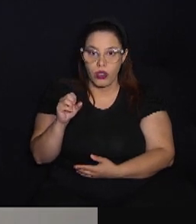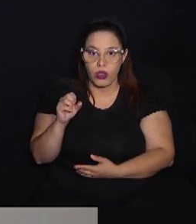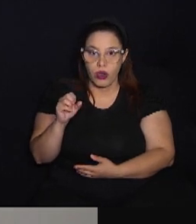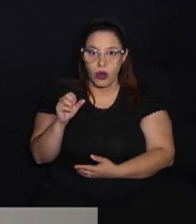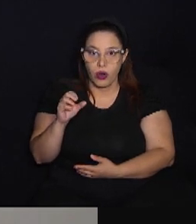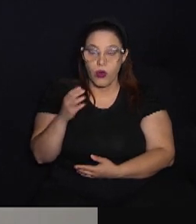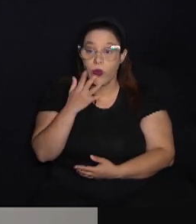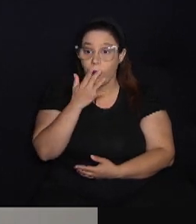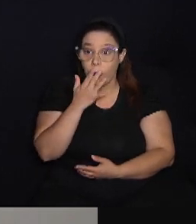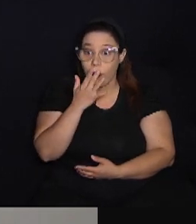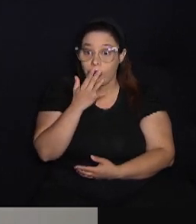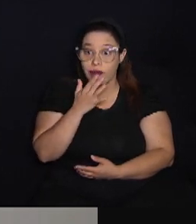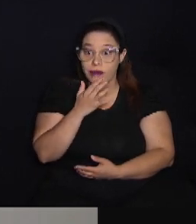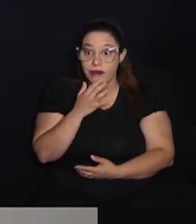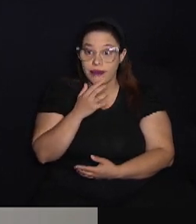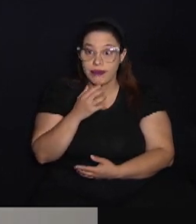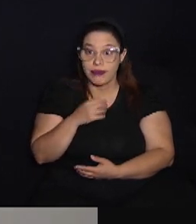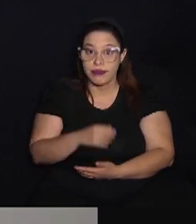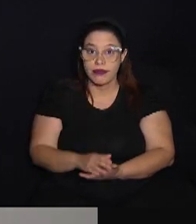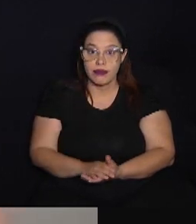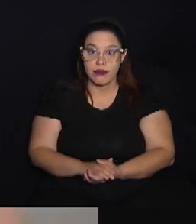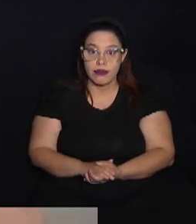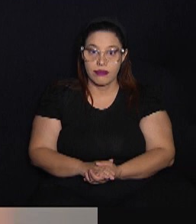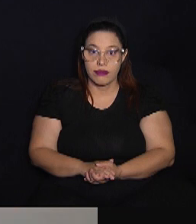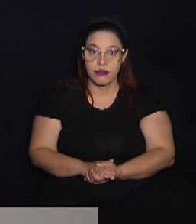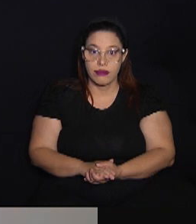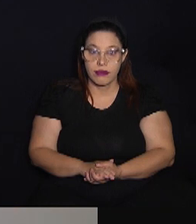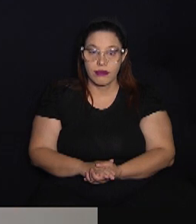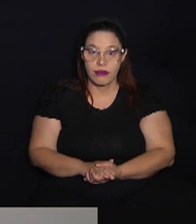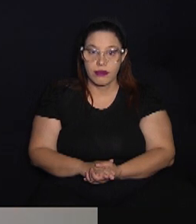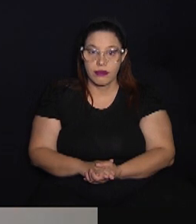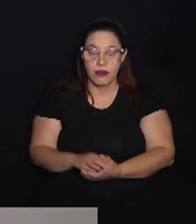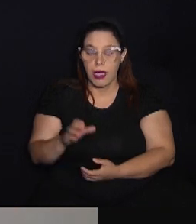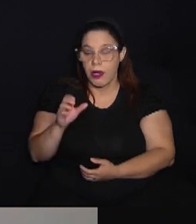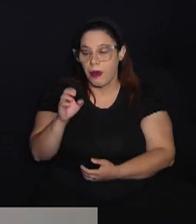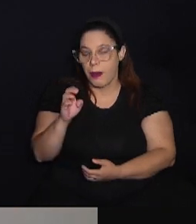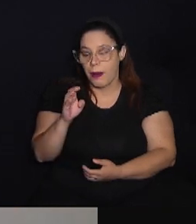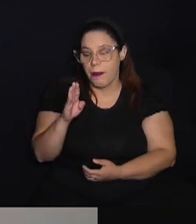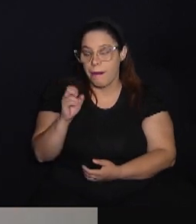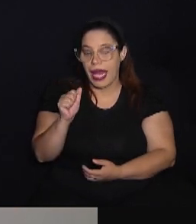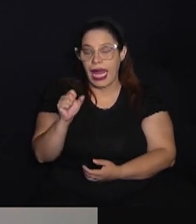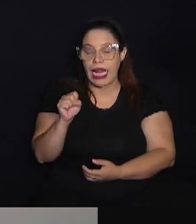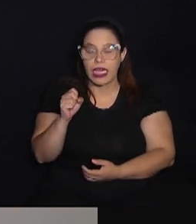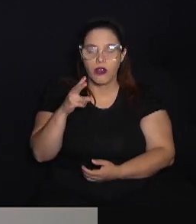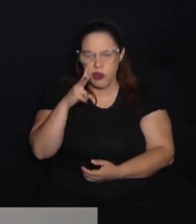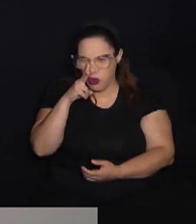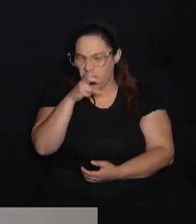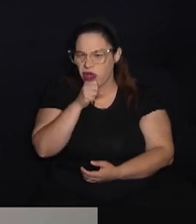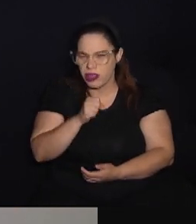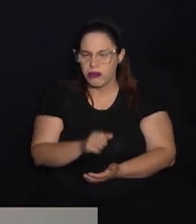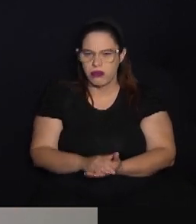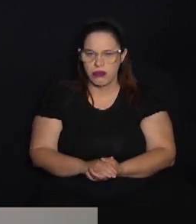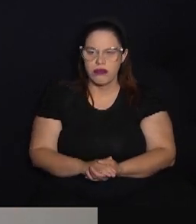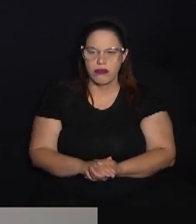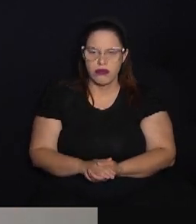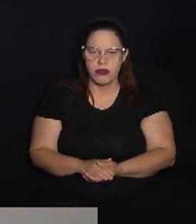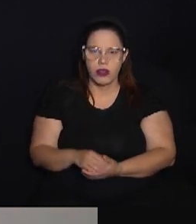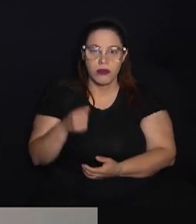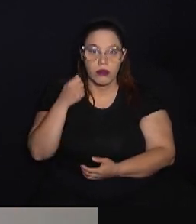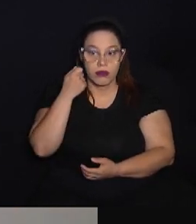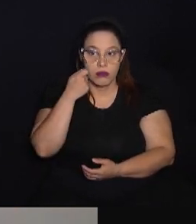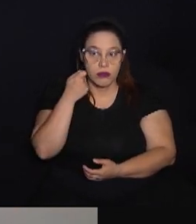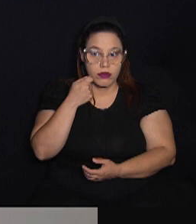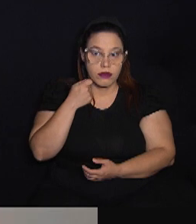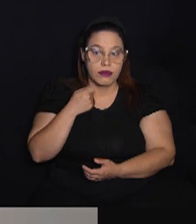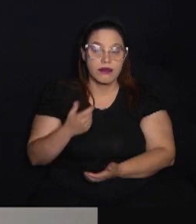com cobertura semelhante a aquelas bases mais fortes, com pigmento bem forte. E a